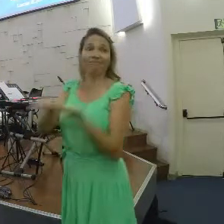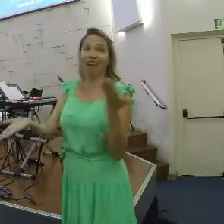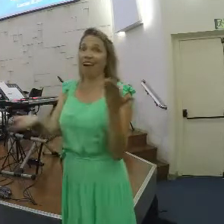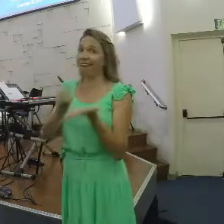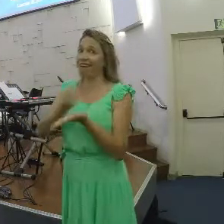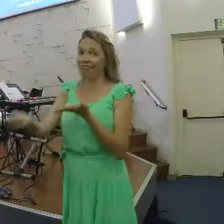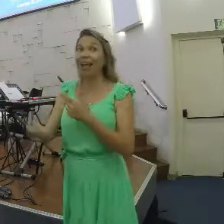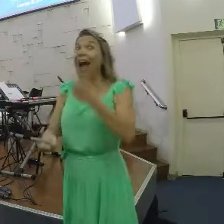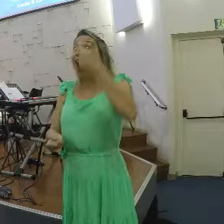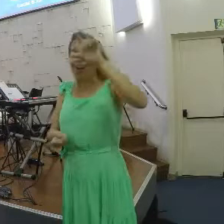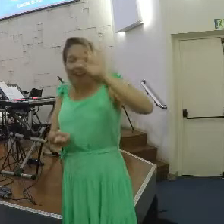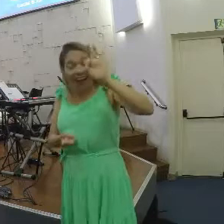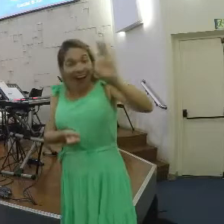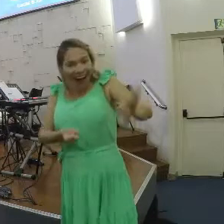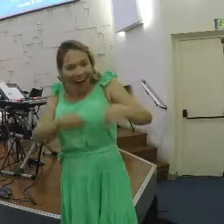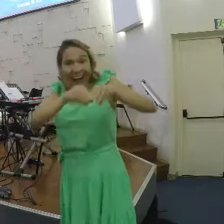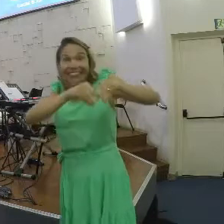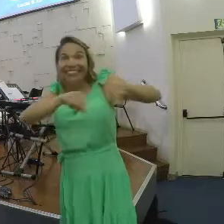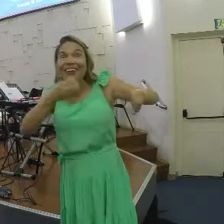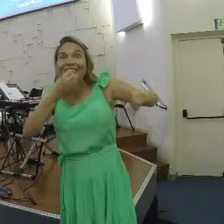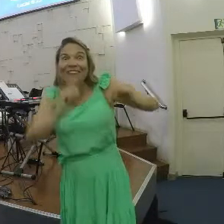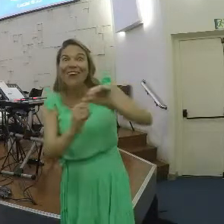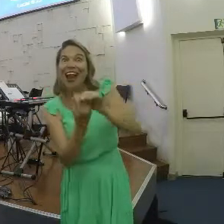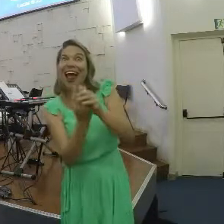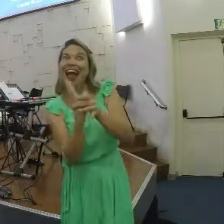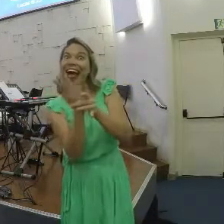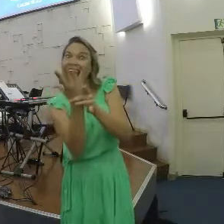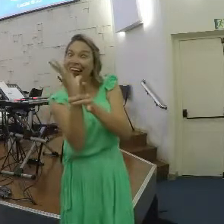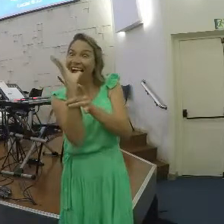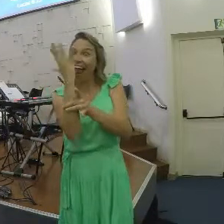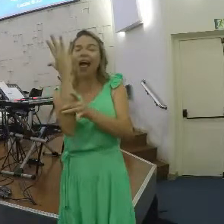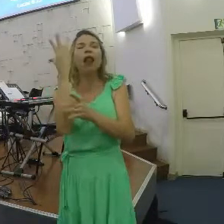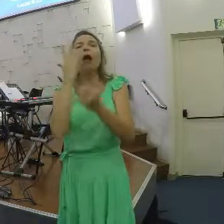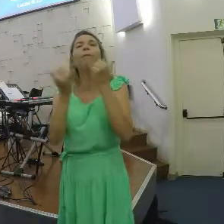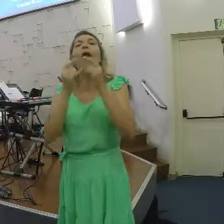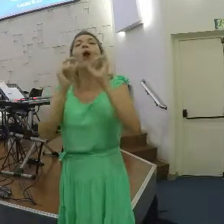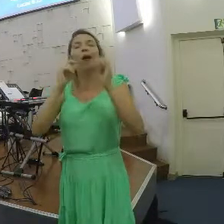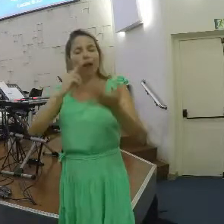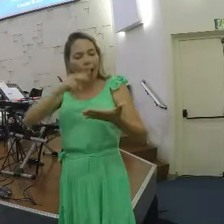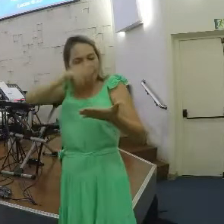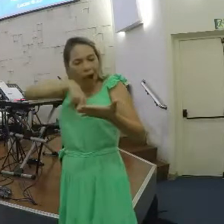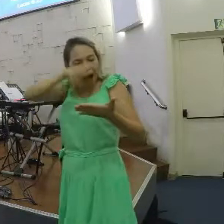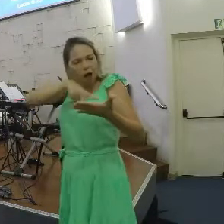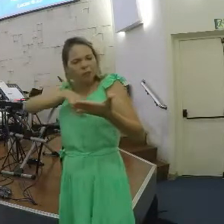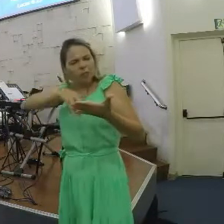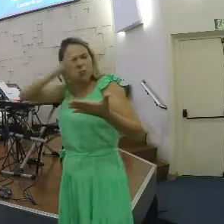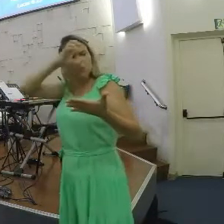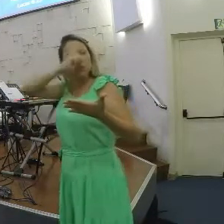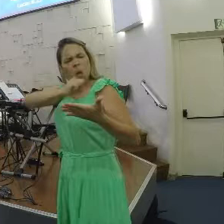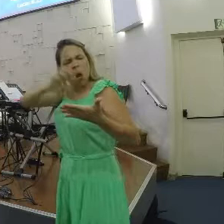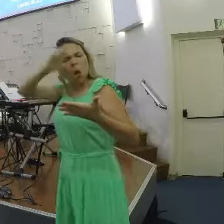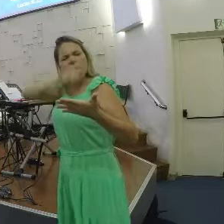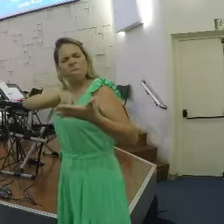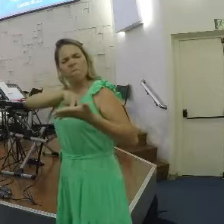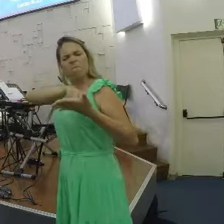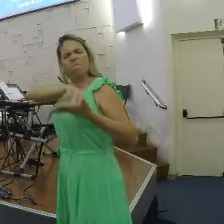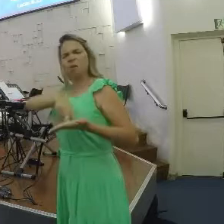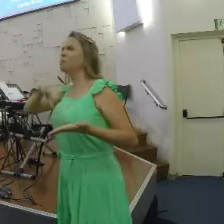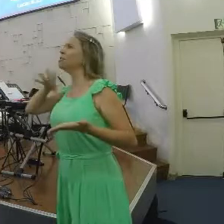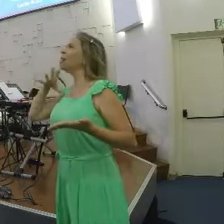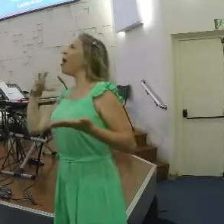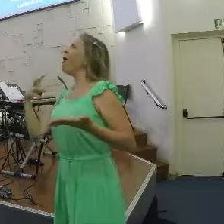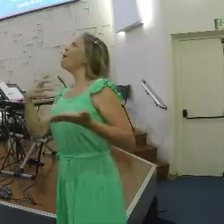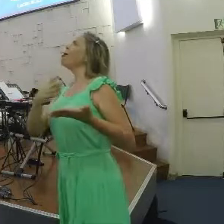boa terra são os que, tendo ouvido de bom e reto coração, retêm a palavra. Estes frutificam